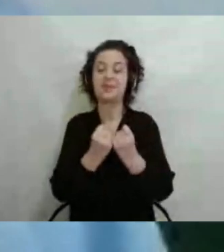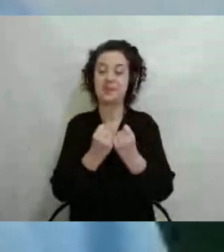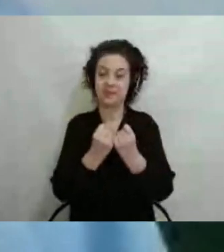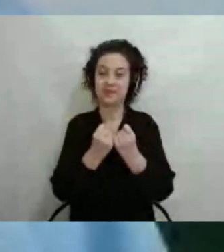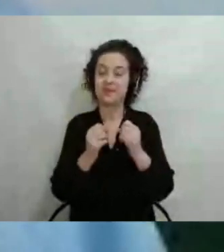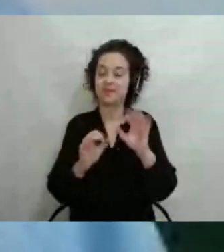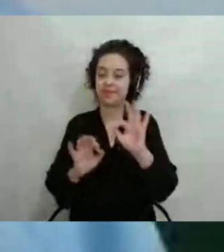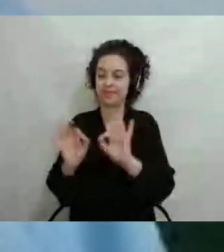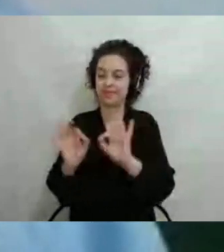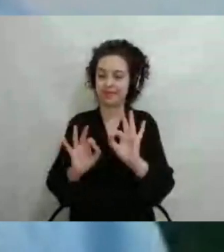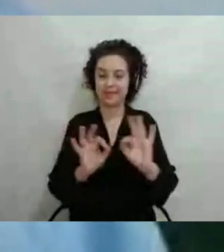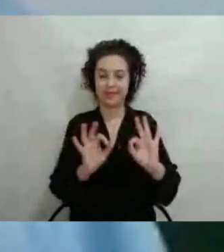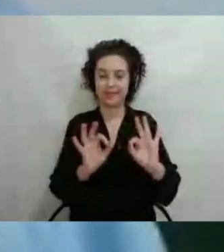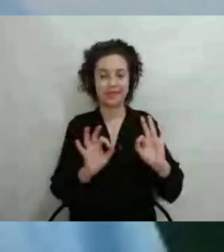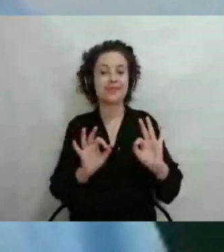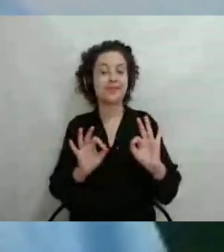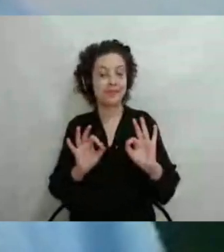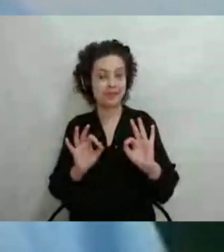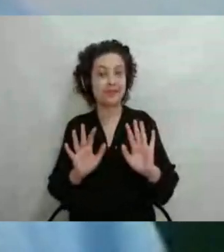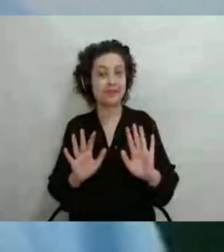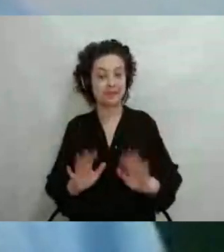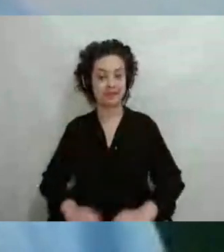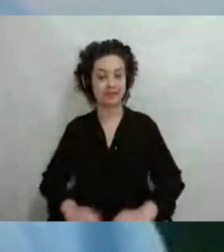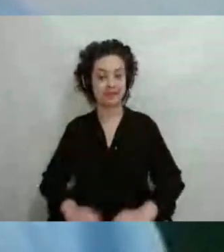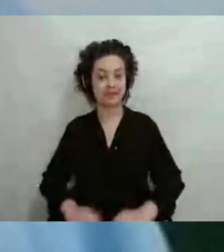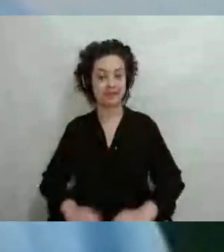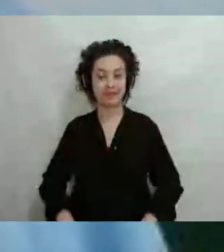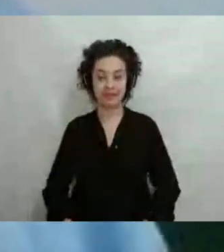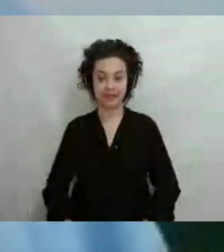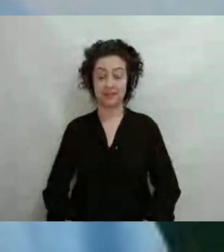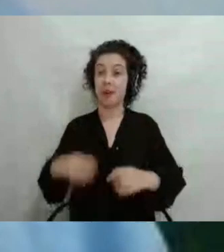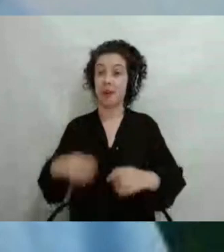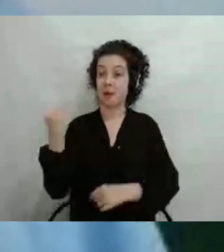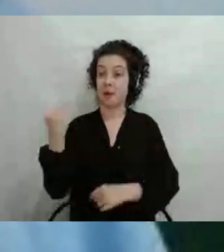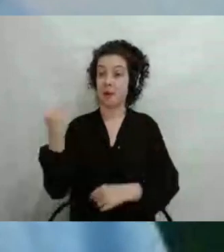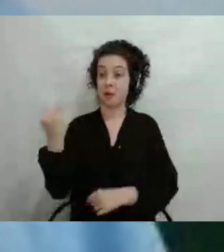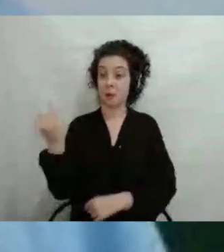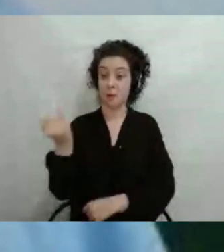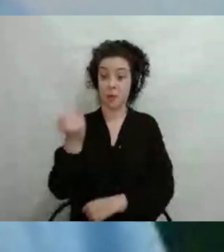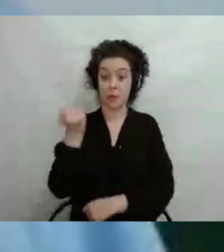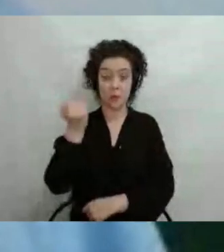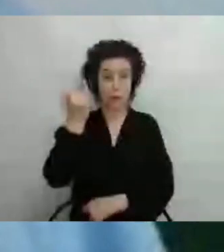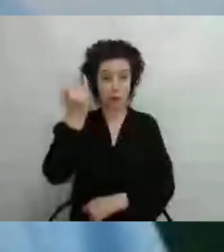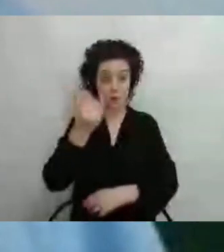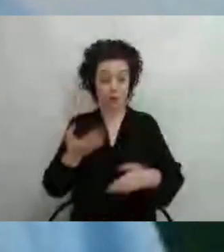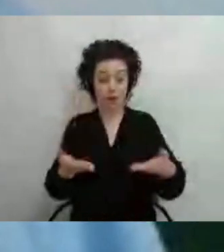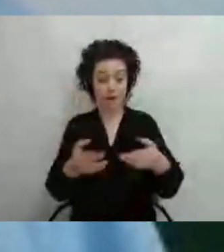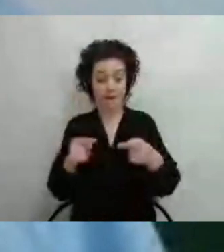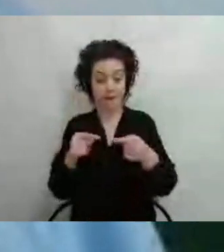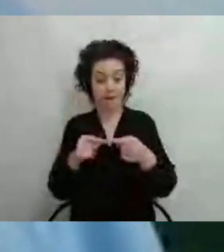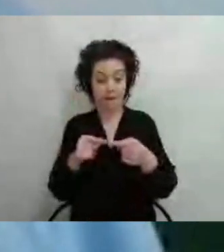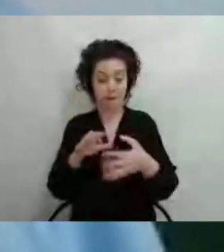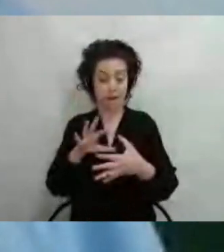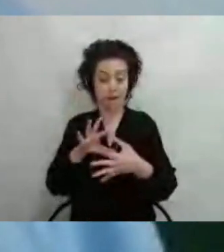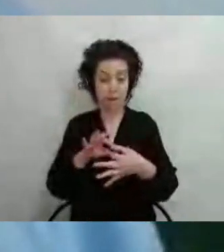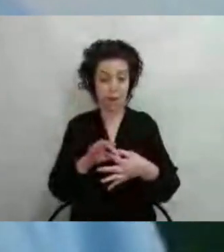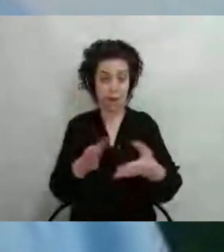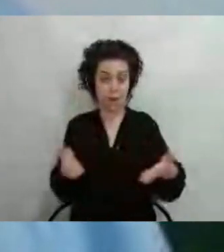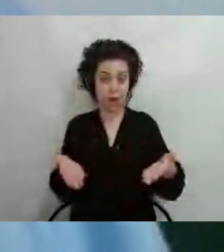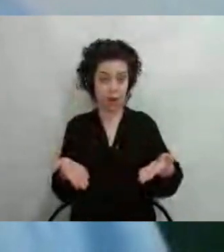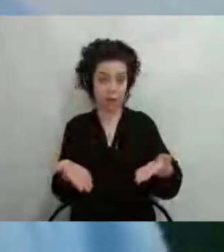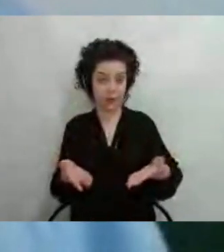organizada e mais do que necessária nesse momento tão importante que nós vivemos nos dias